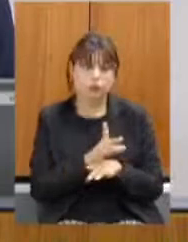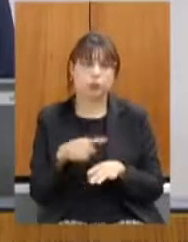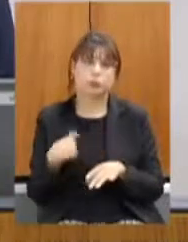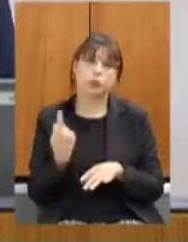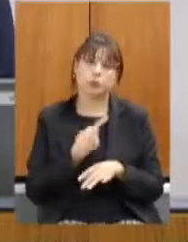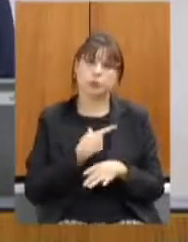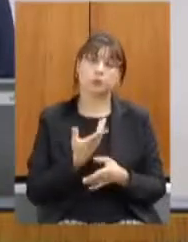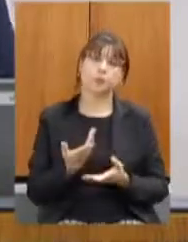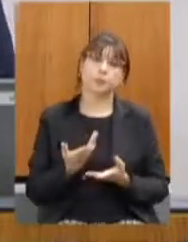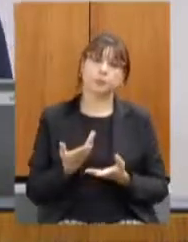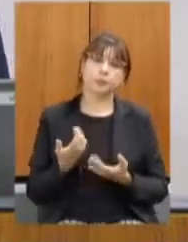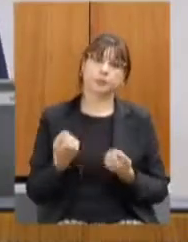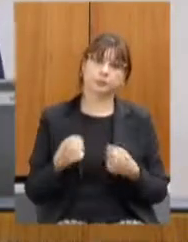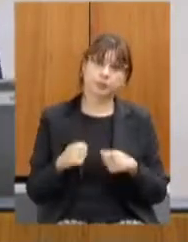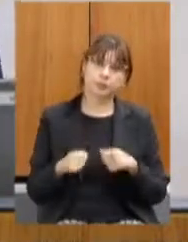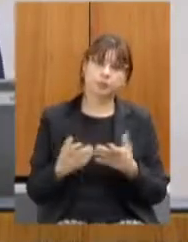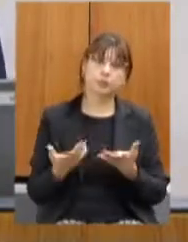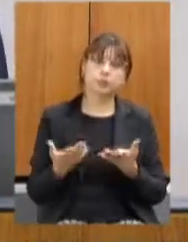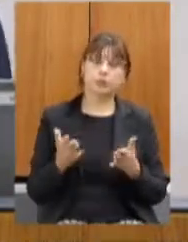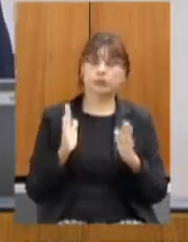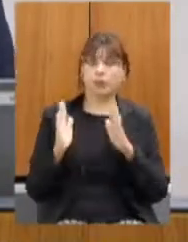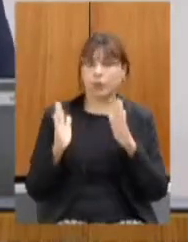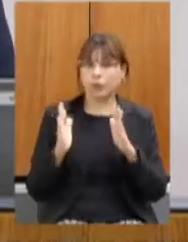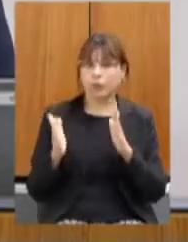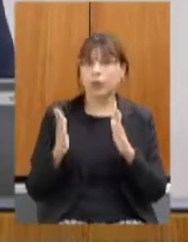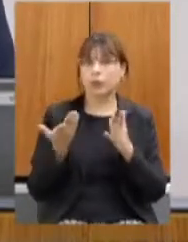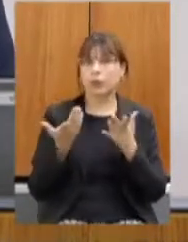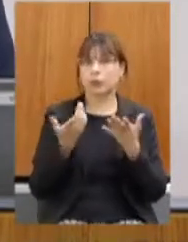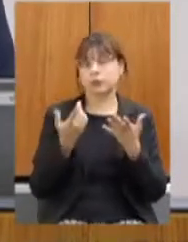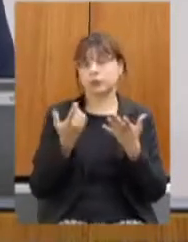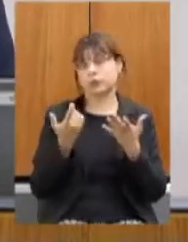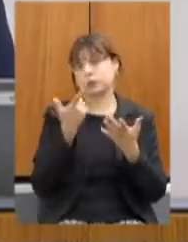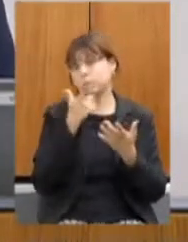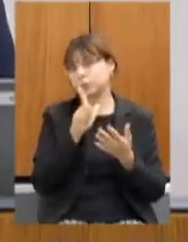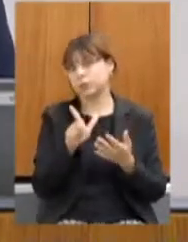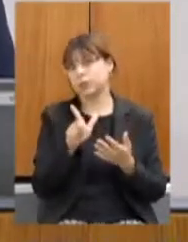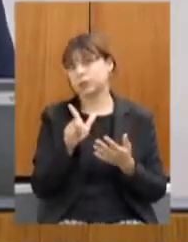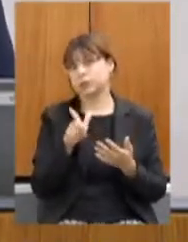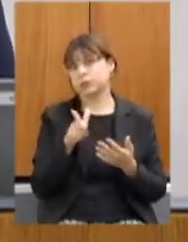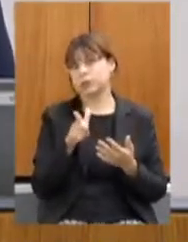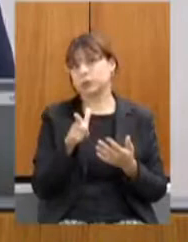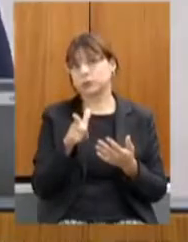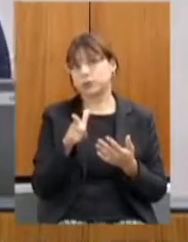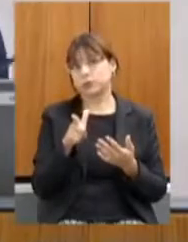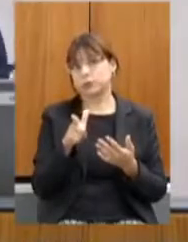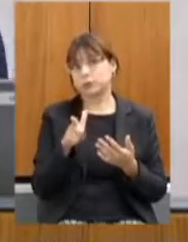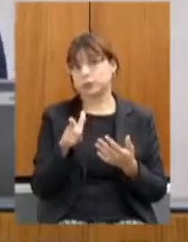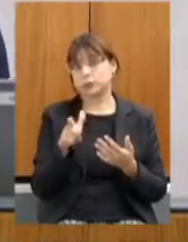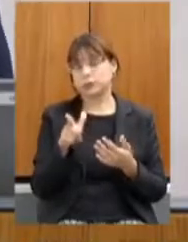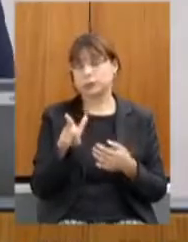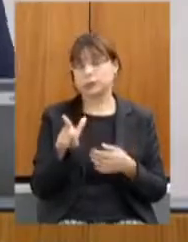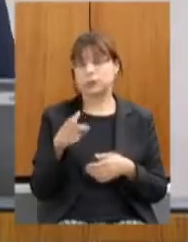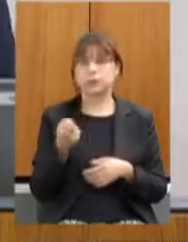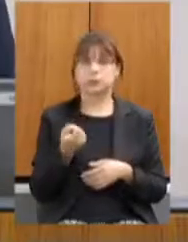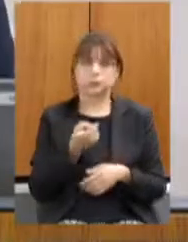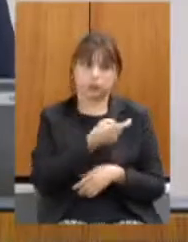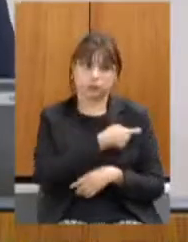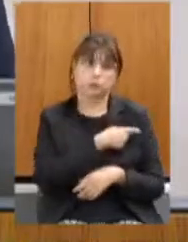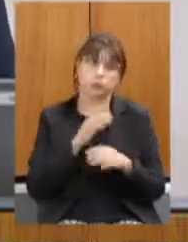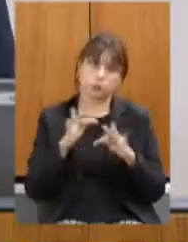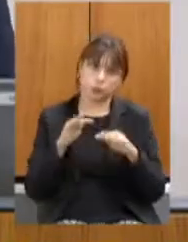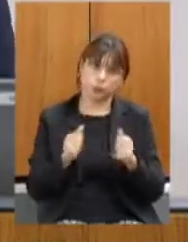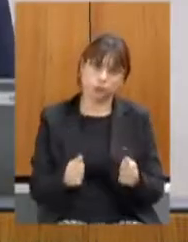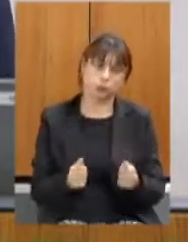ter aí o tempo necessário para a expertise necessária para poder